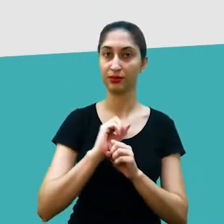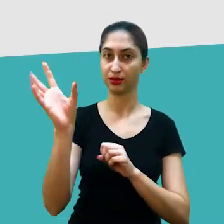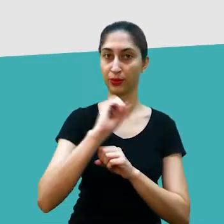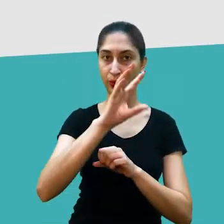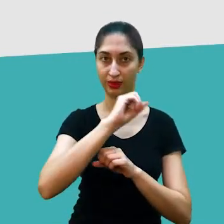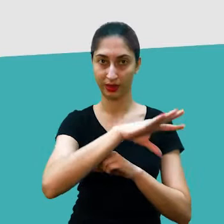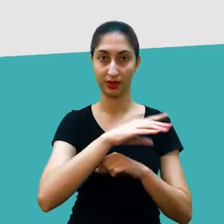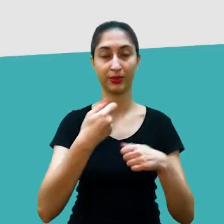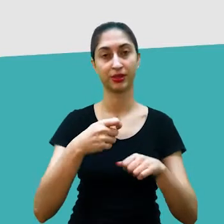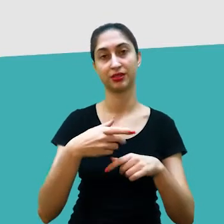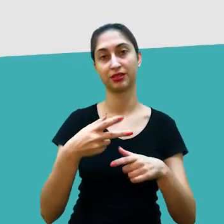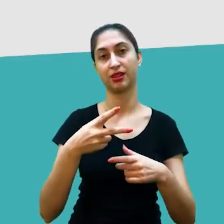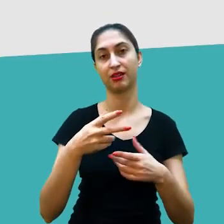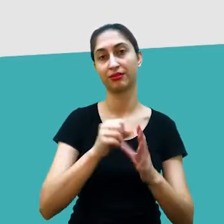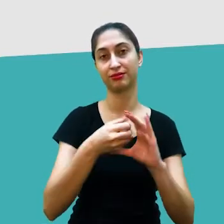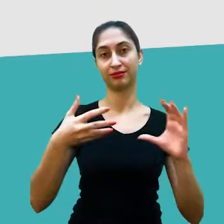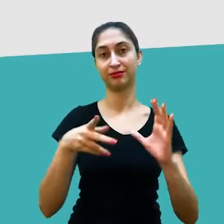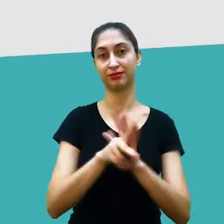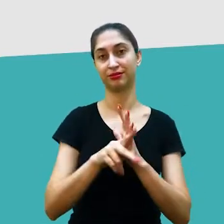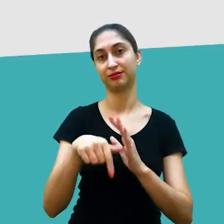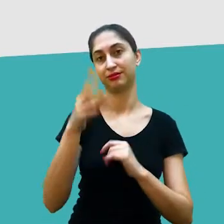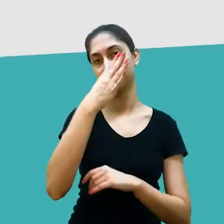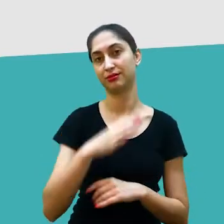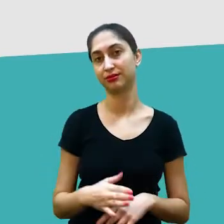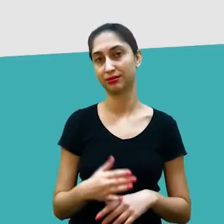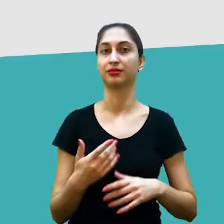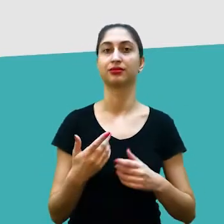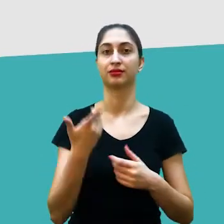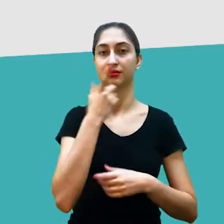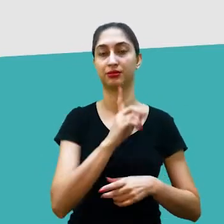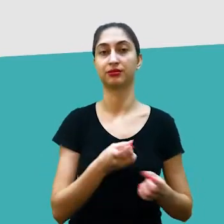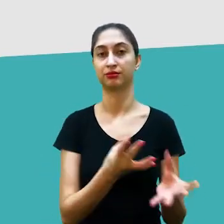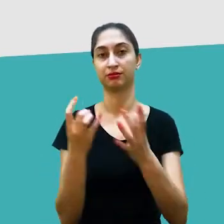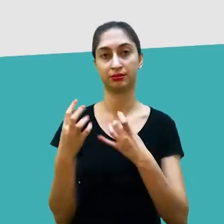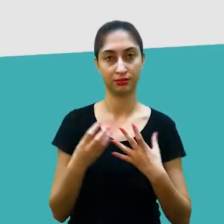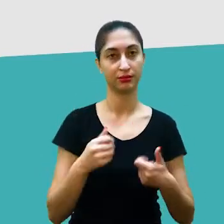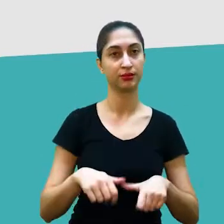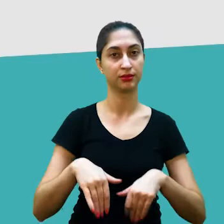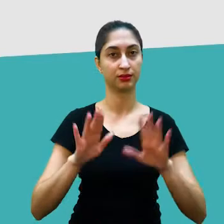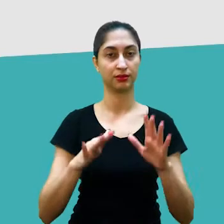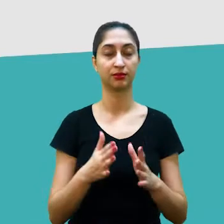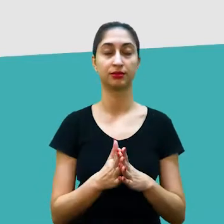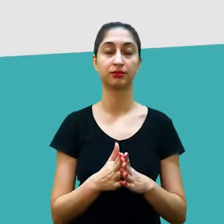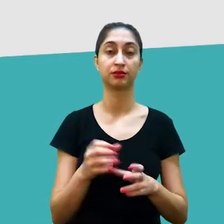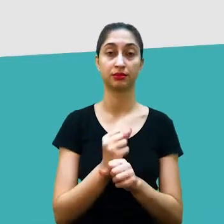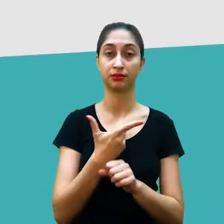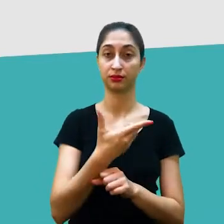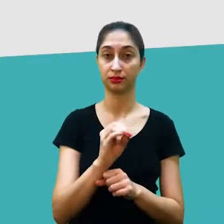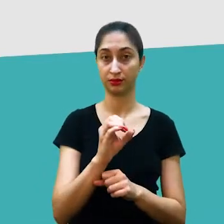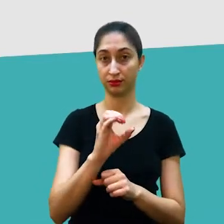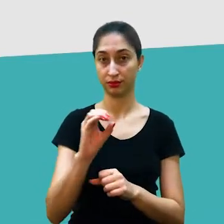que tivesse esse DNA brasileiro muito bem referendado. E aí, em 2004, eu venho para esse